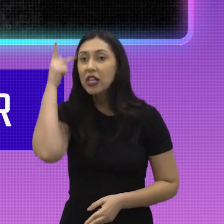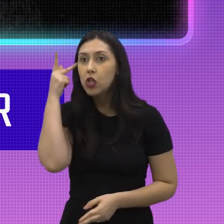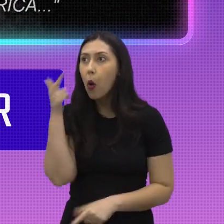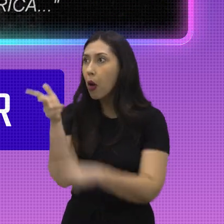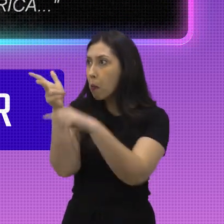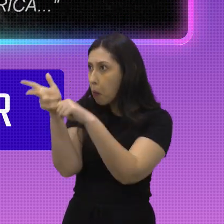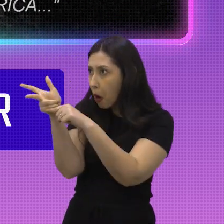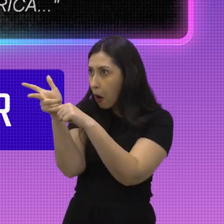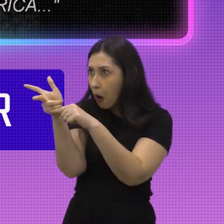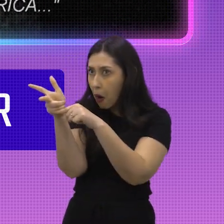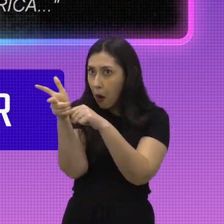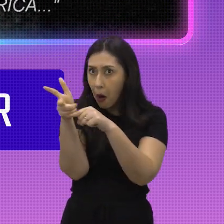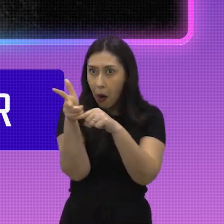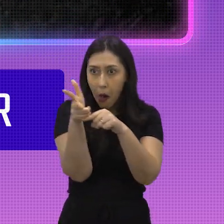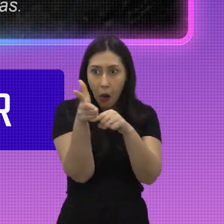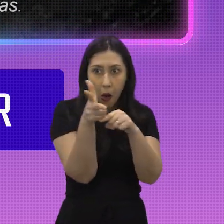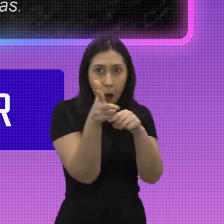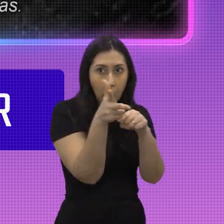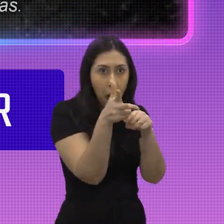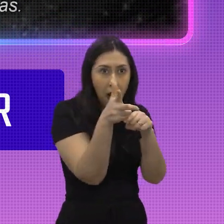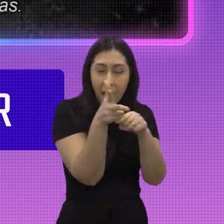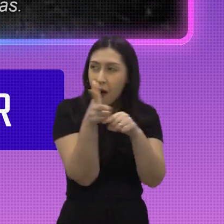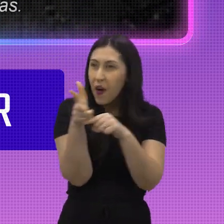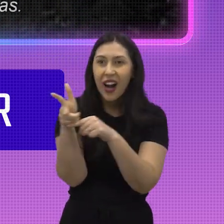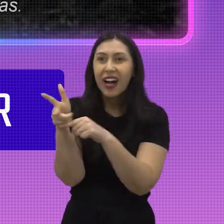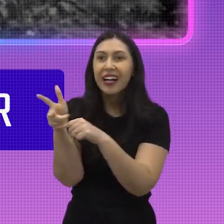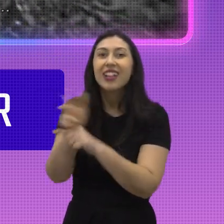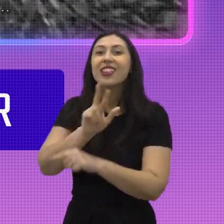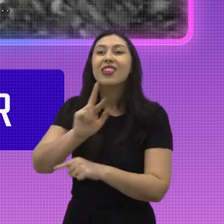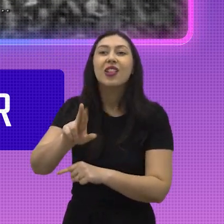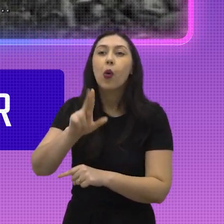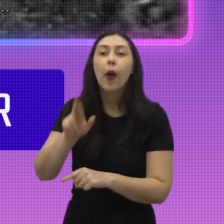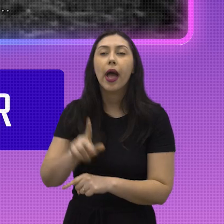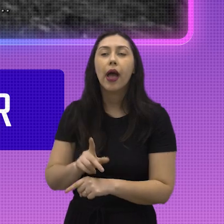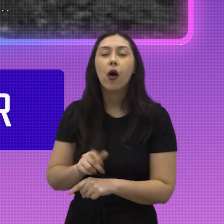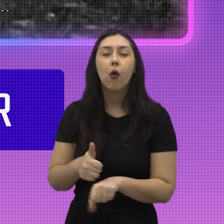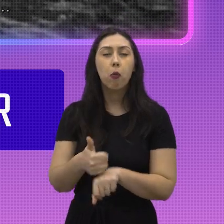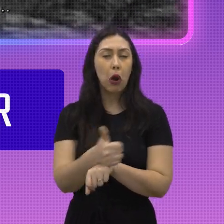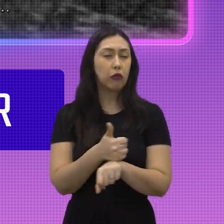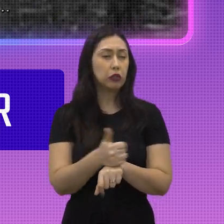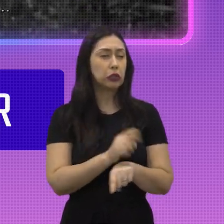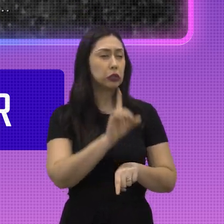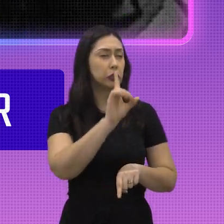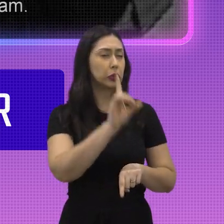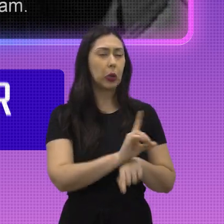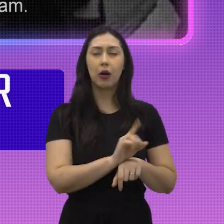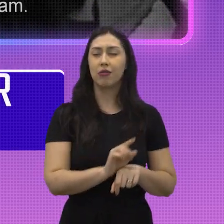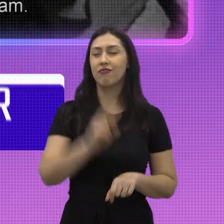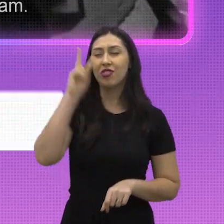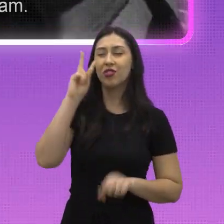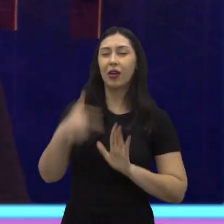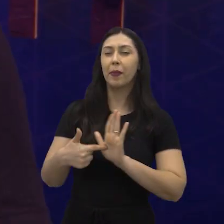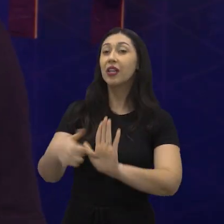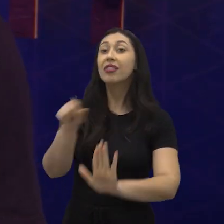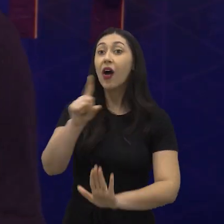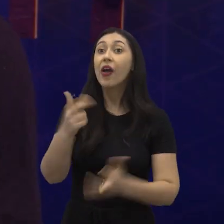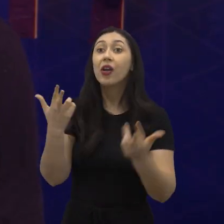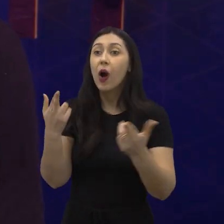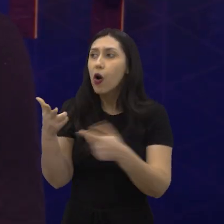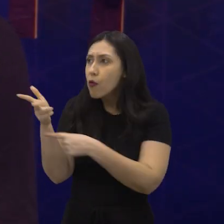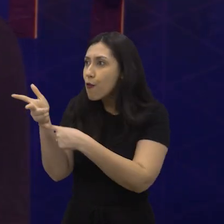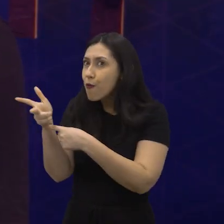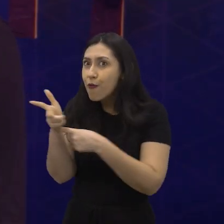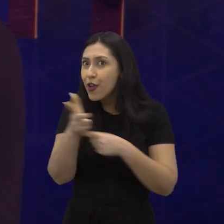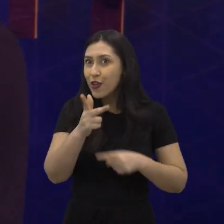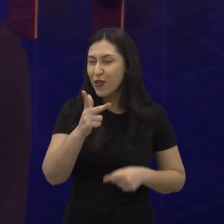né? Então, assim, não é um filme ali pelos olhos do diretor ali que tá mostrando. É tipo o vídeo